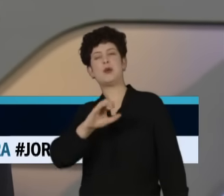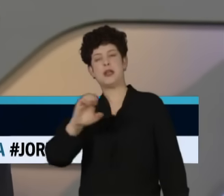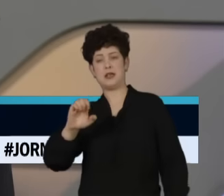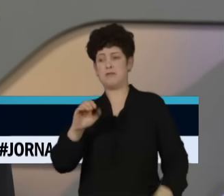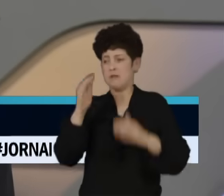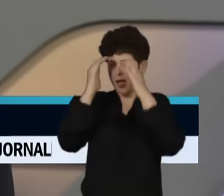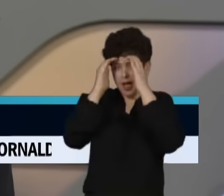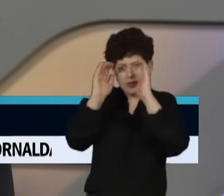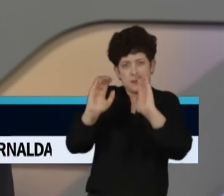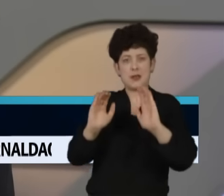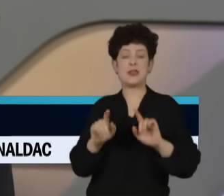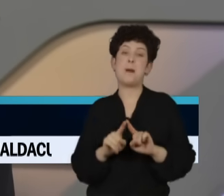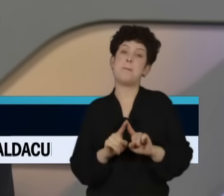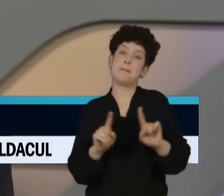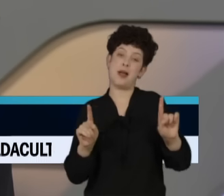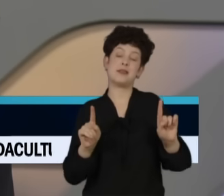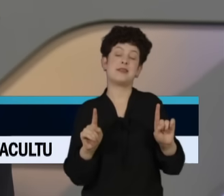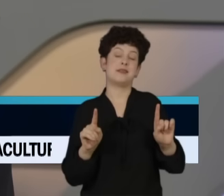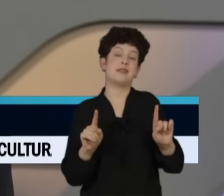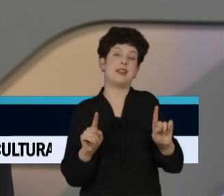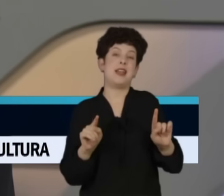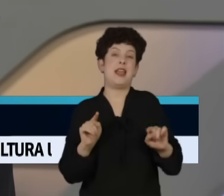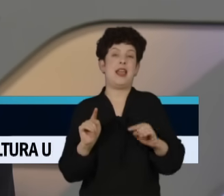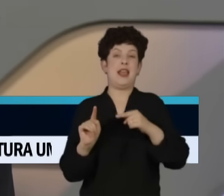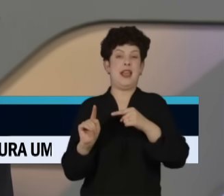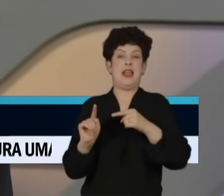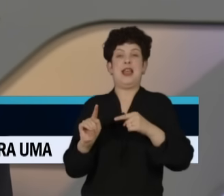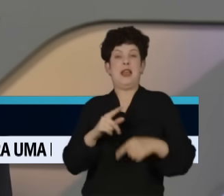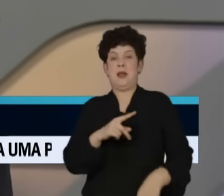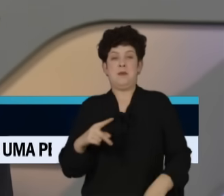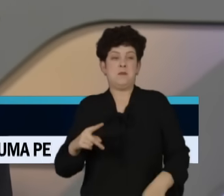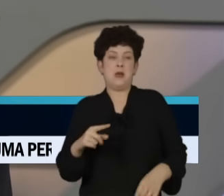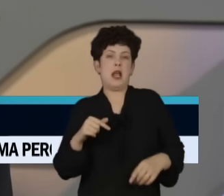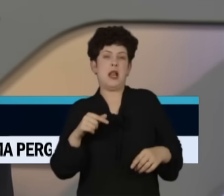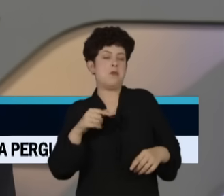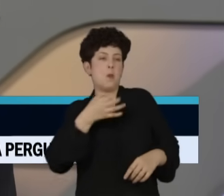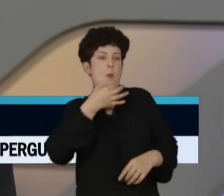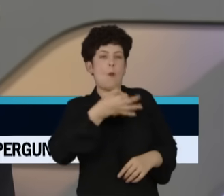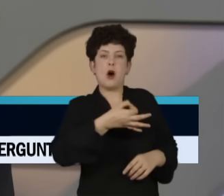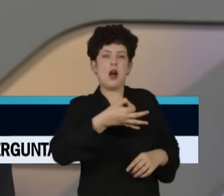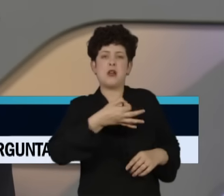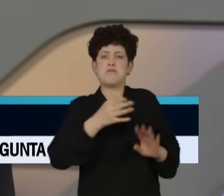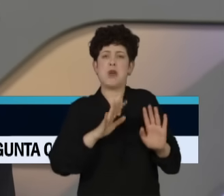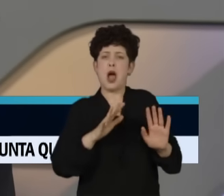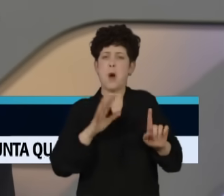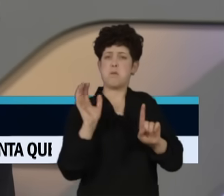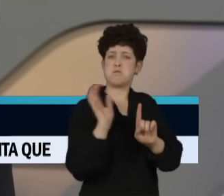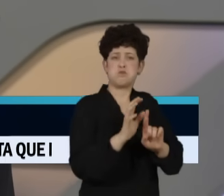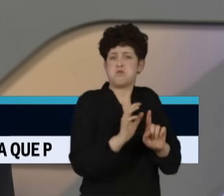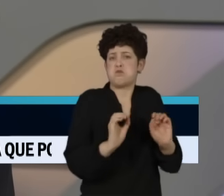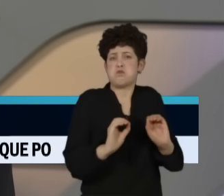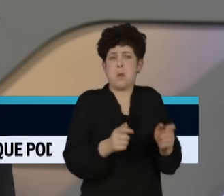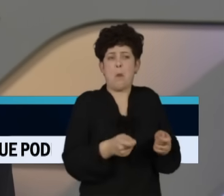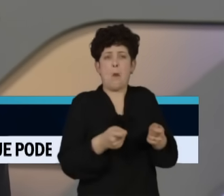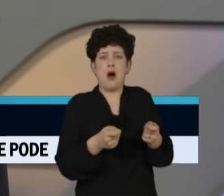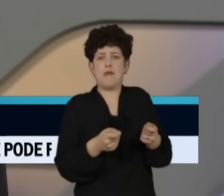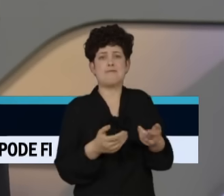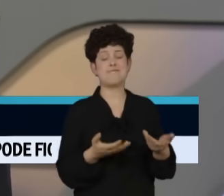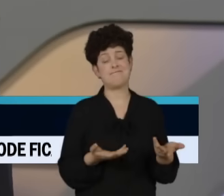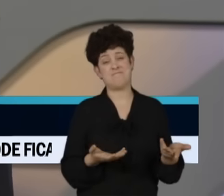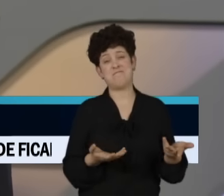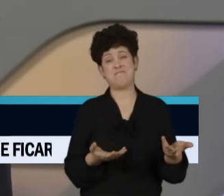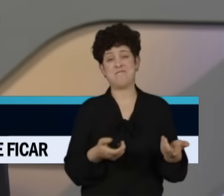respeita, mas aparentemente ele não tem não teve nenhuma interferência, ele não conseguiu segurar essa visita